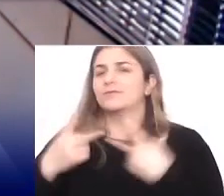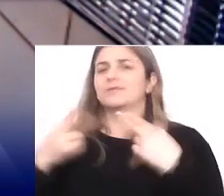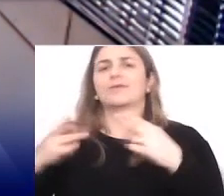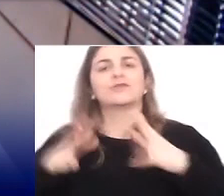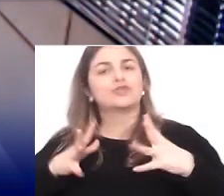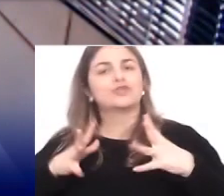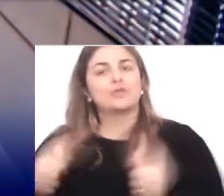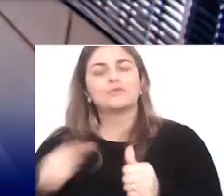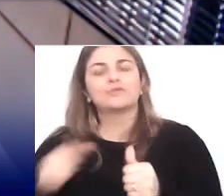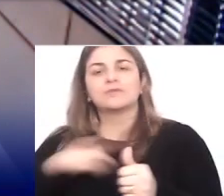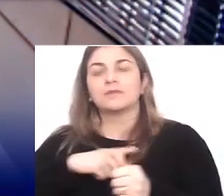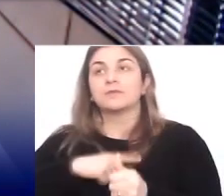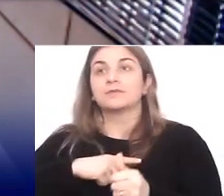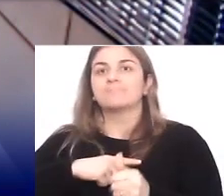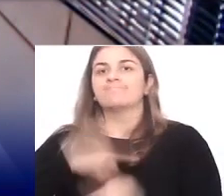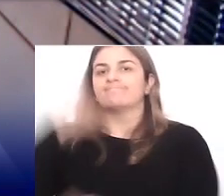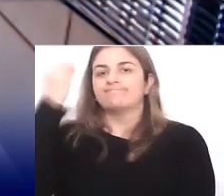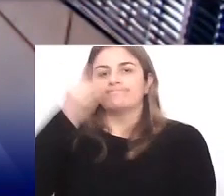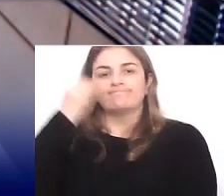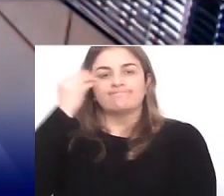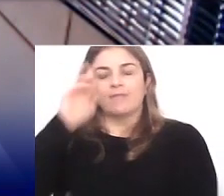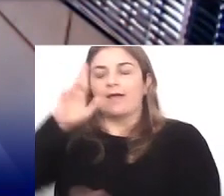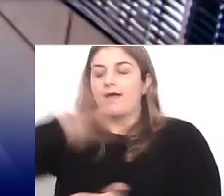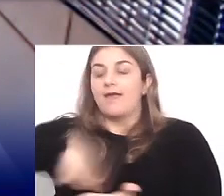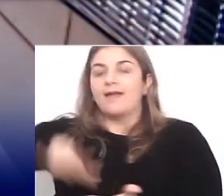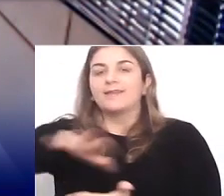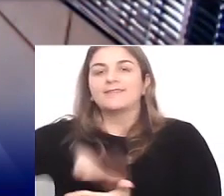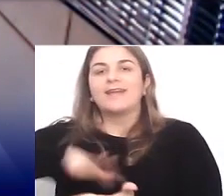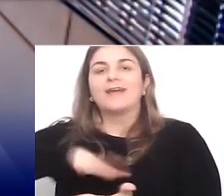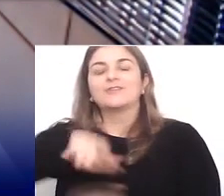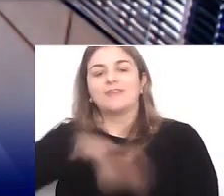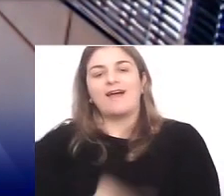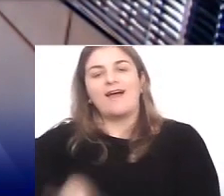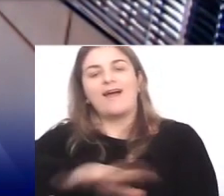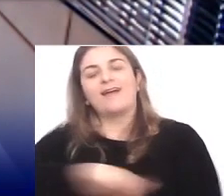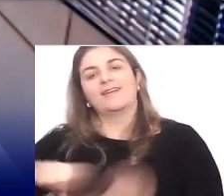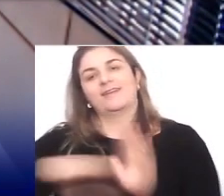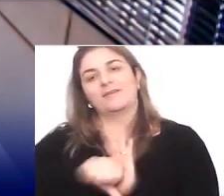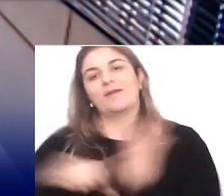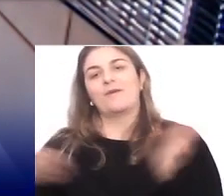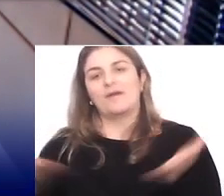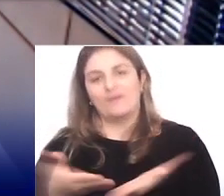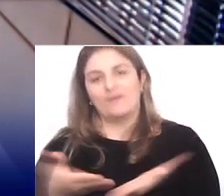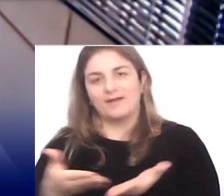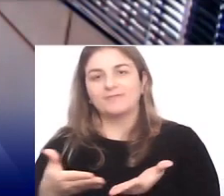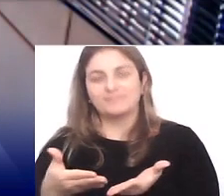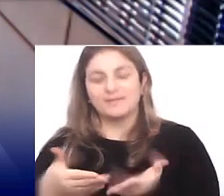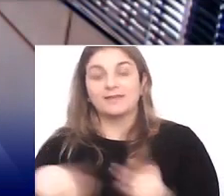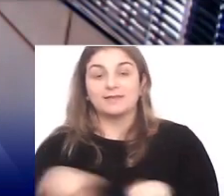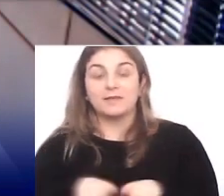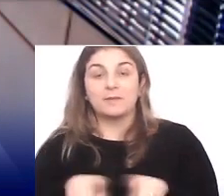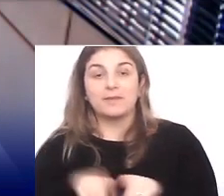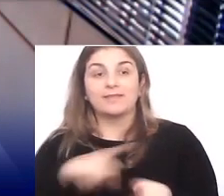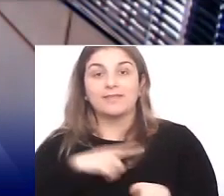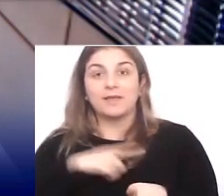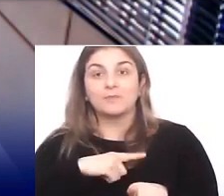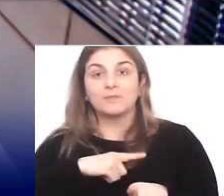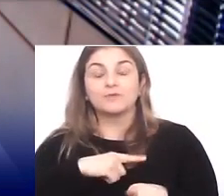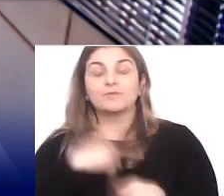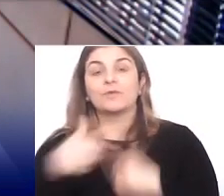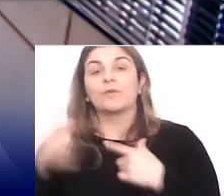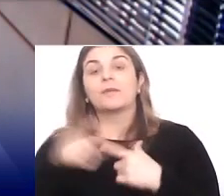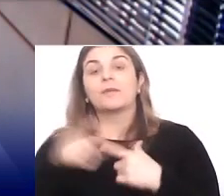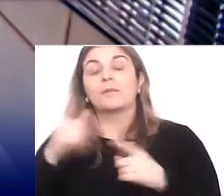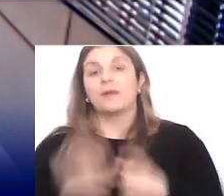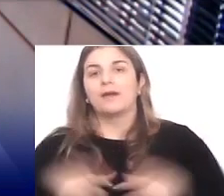as misérias do processo penal à la Carnelucci e agora misérias numa ambiência digital, virtual. Então, é